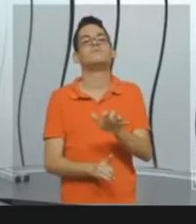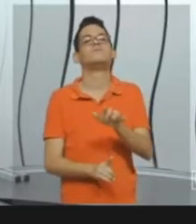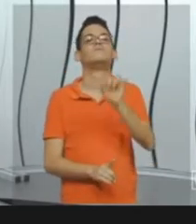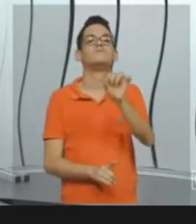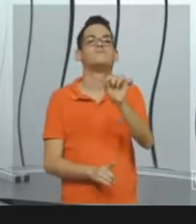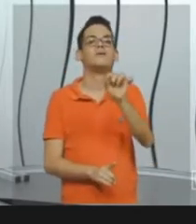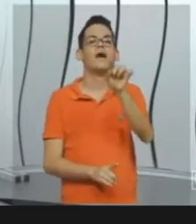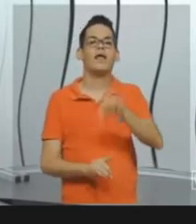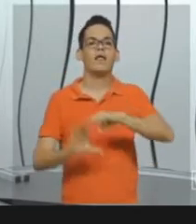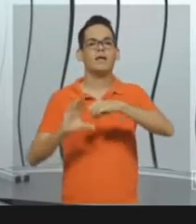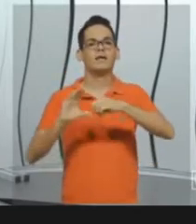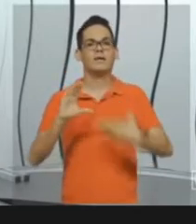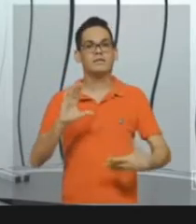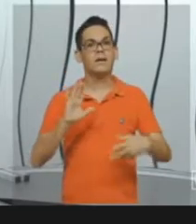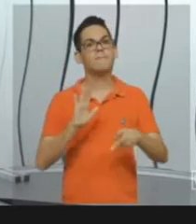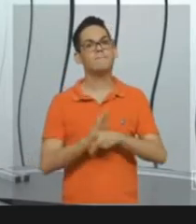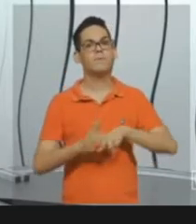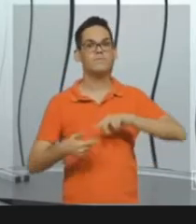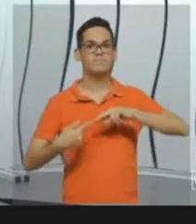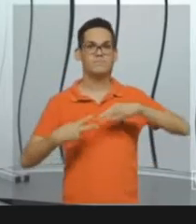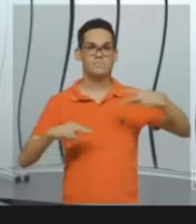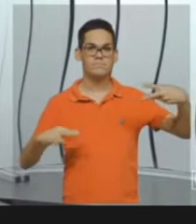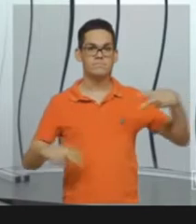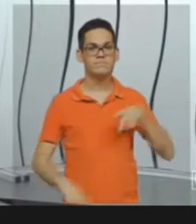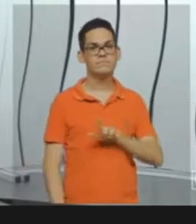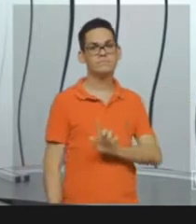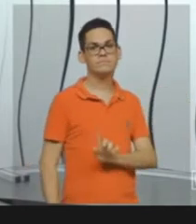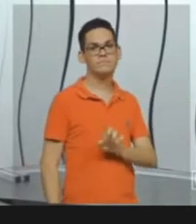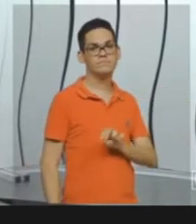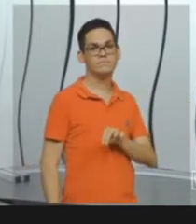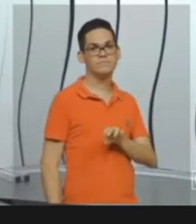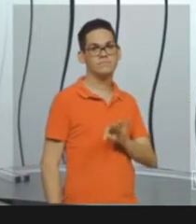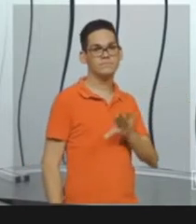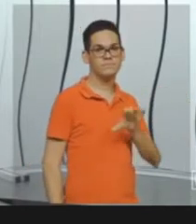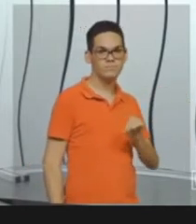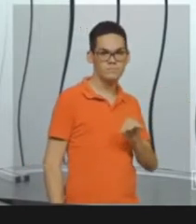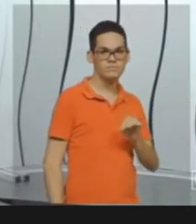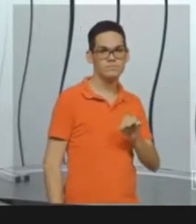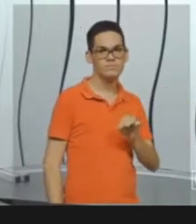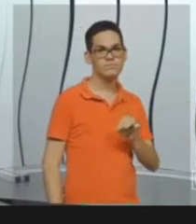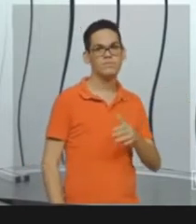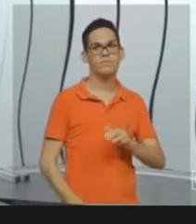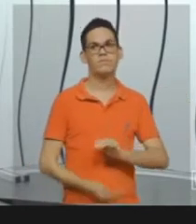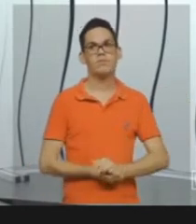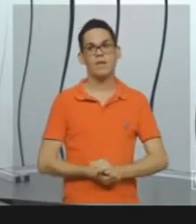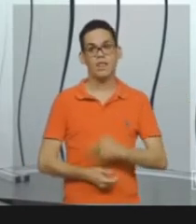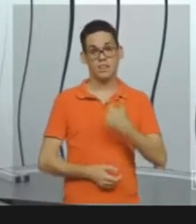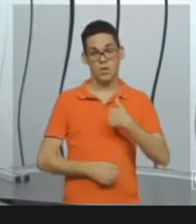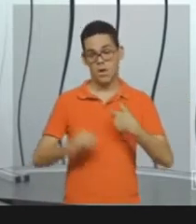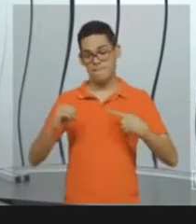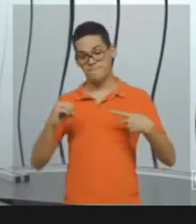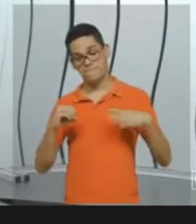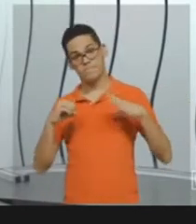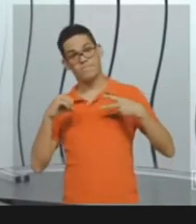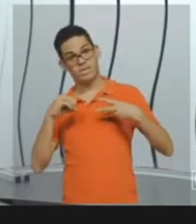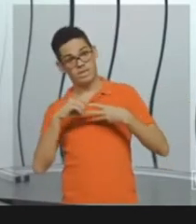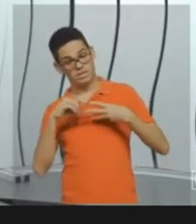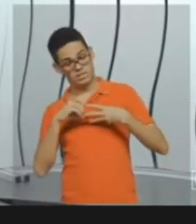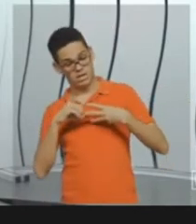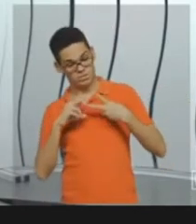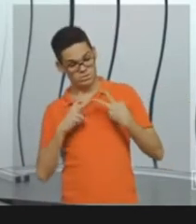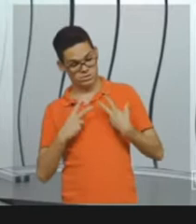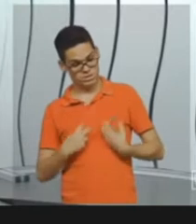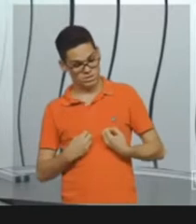ver com as características genéticas que eu transmiti, com o material genético que tem dentro das minhas células. Então,